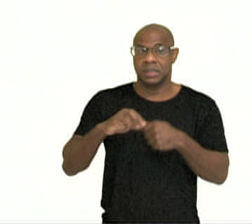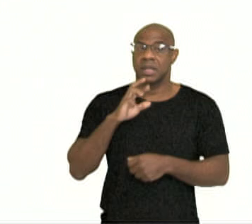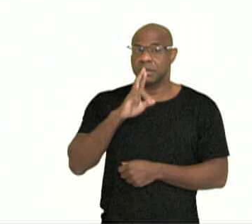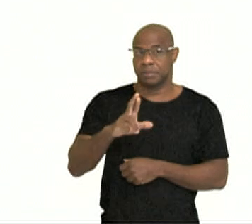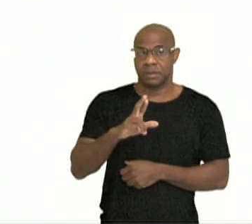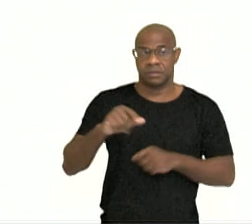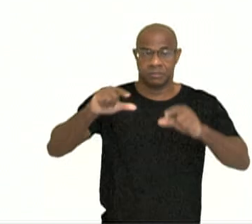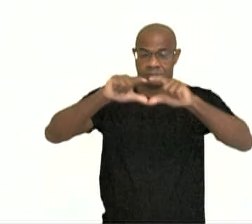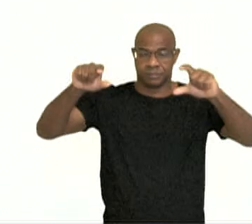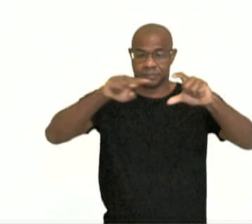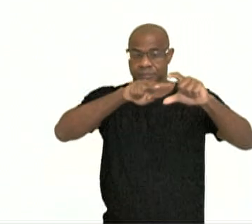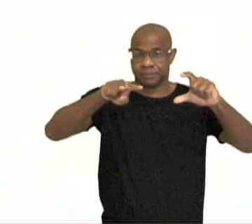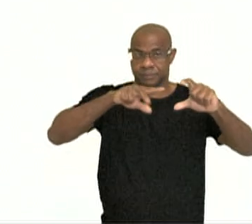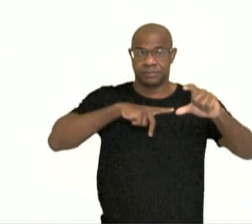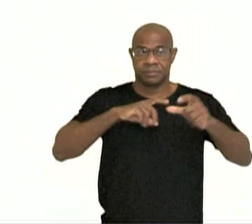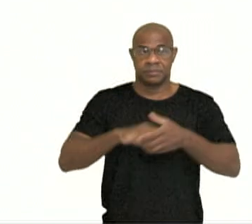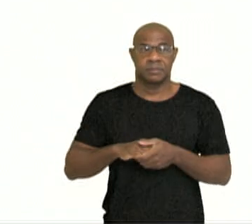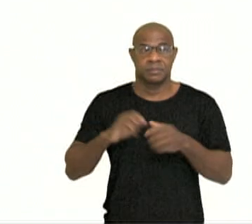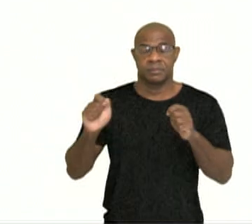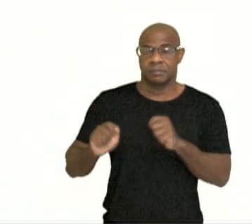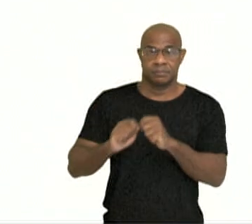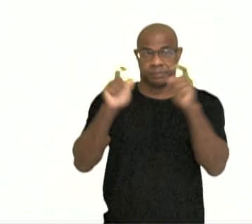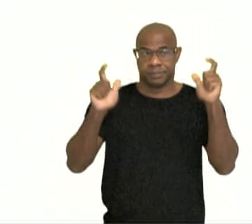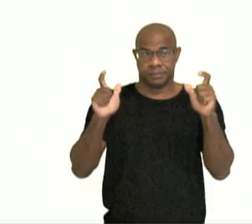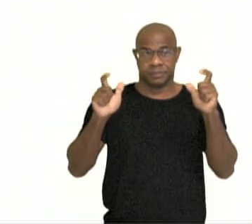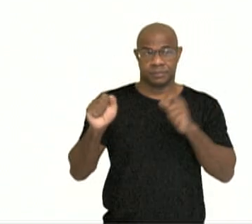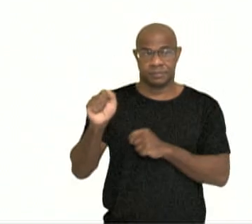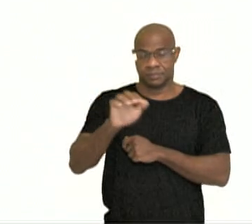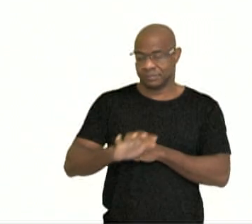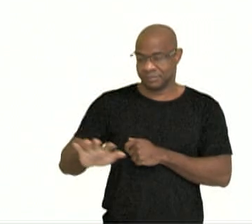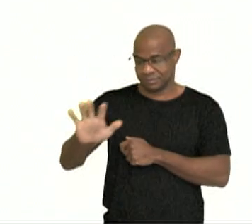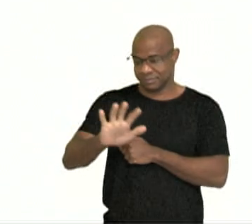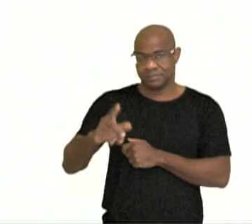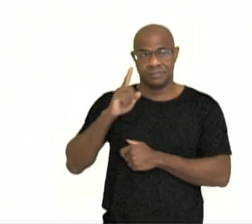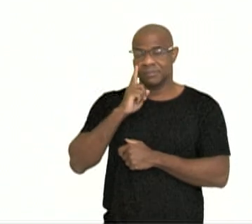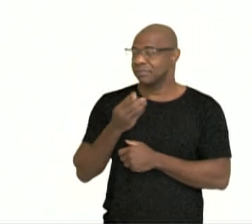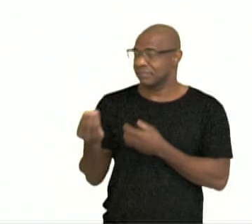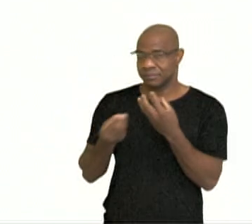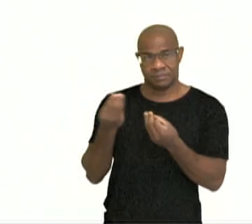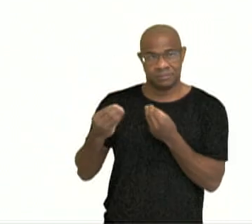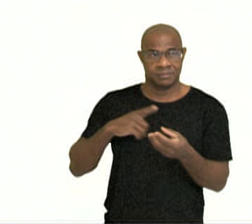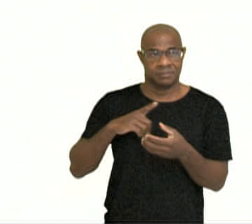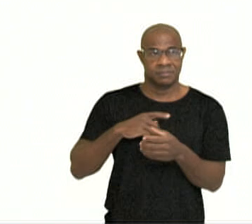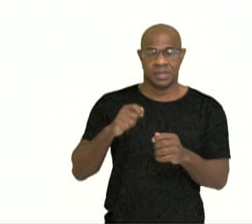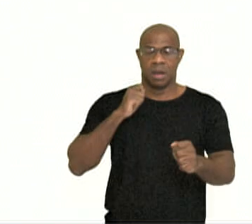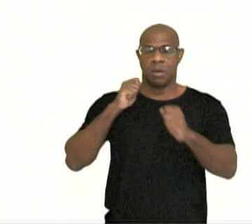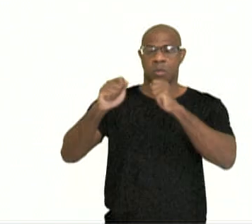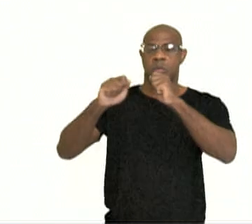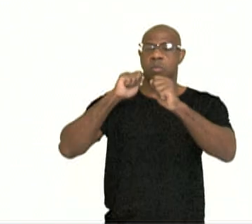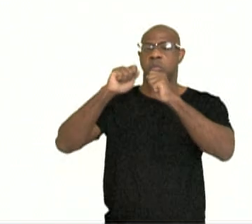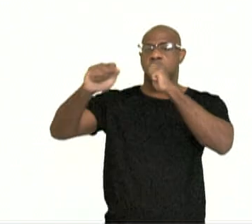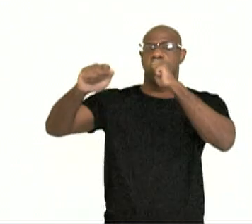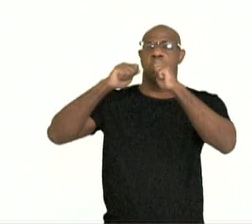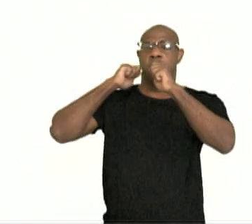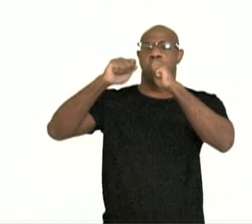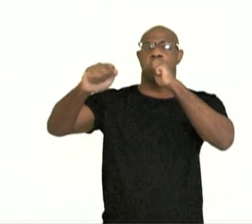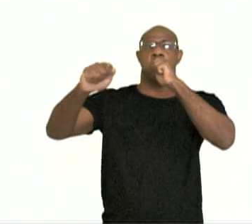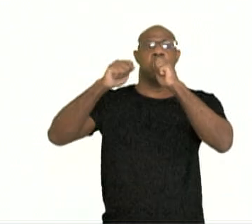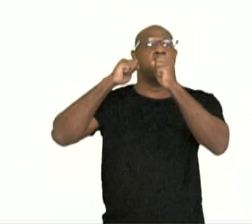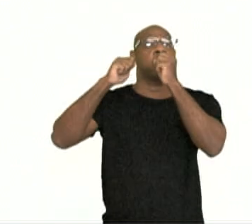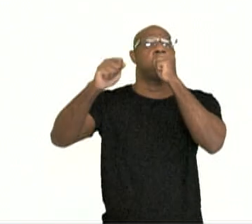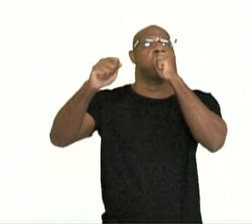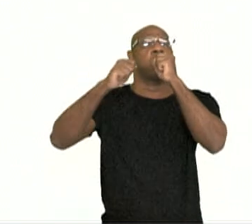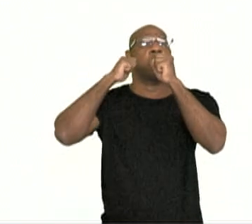de um recorte. Atentem à nossa iconografia, como sempre, a estilização de um tocador de trombone ali, né? Será que